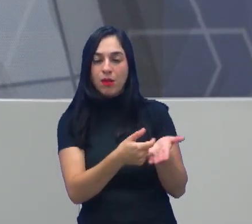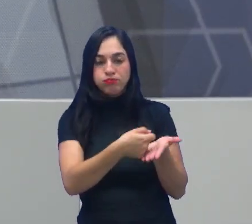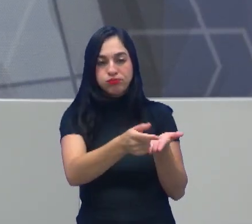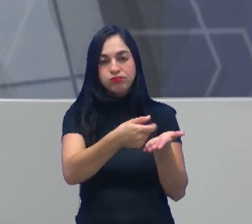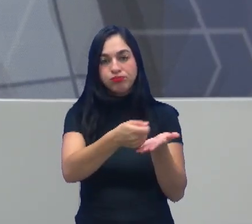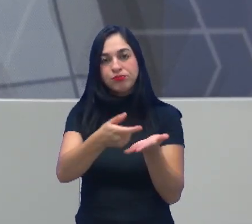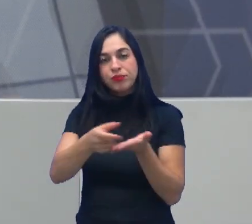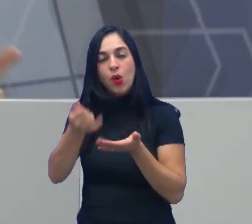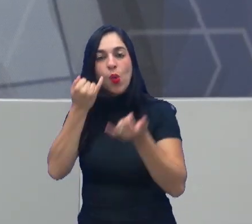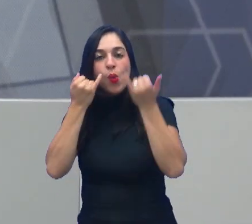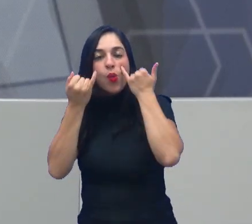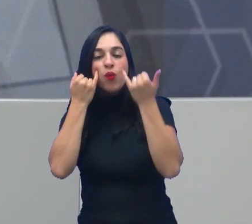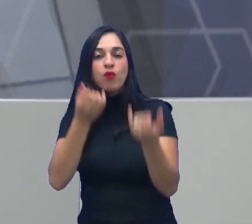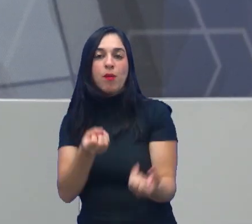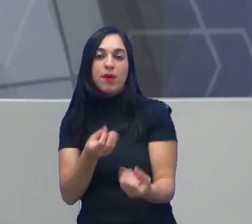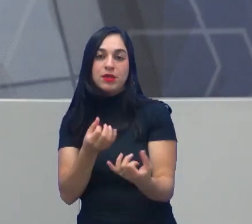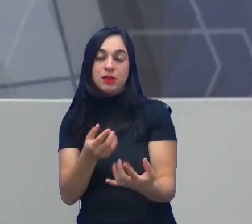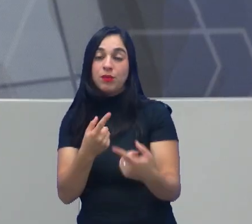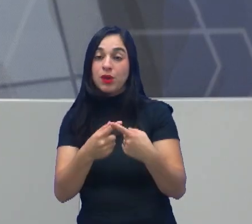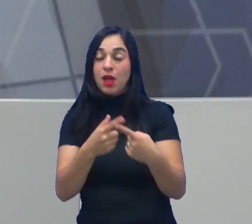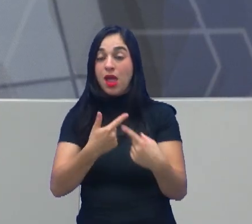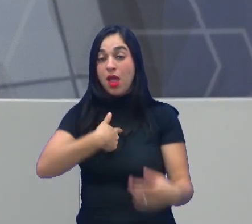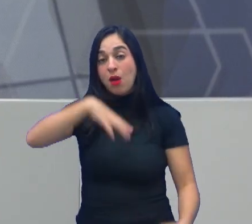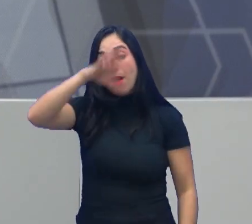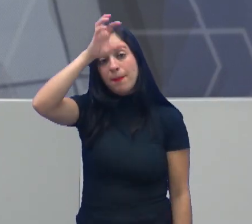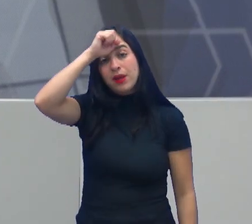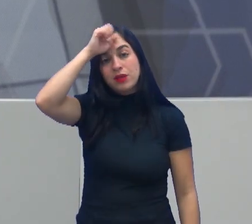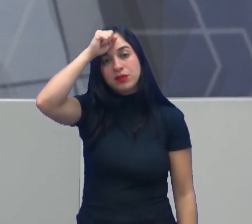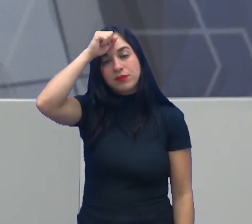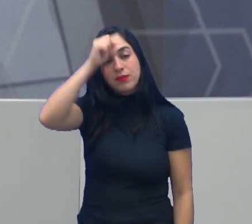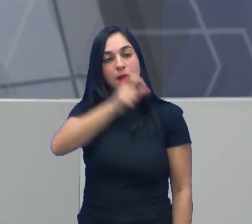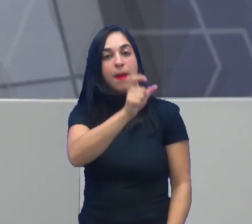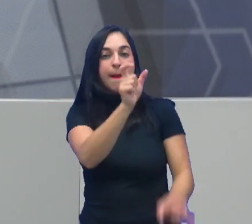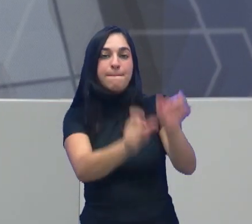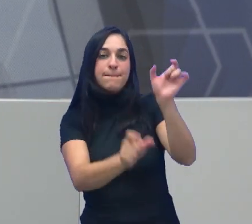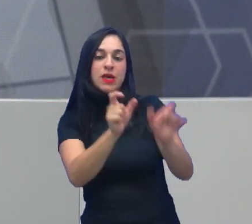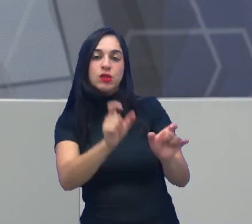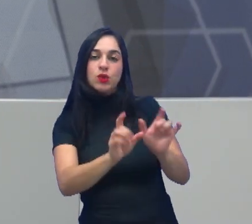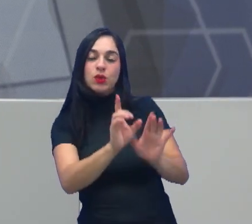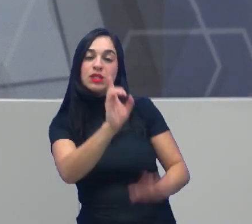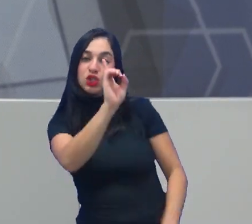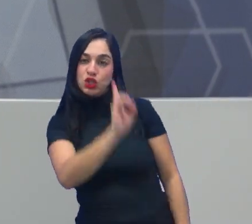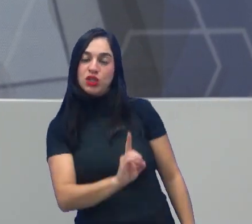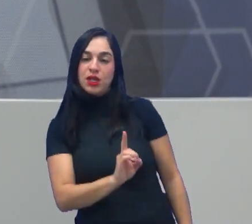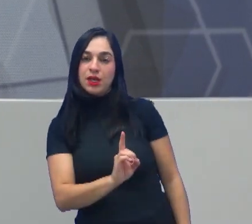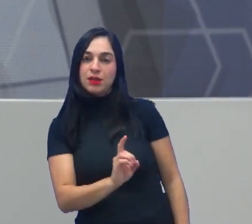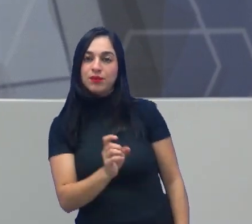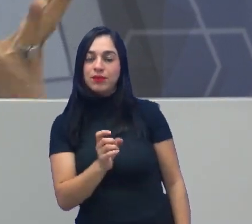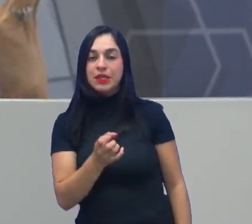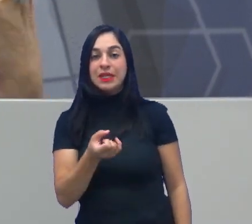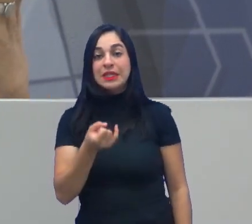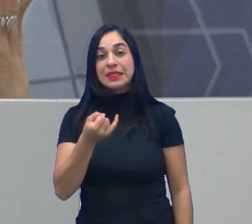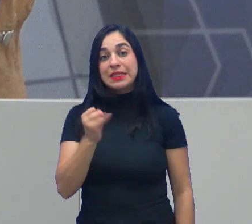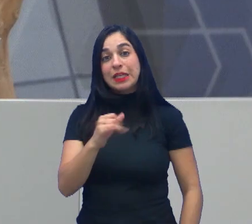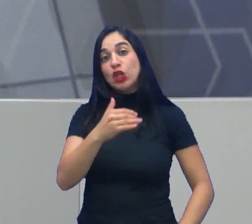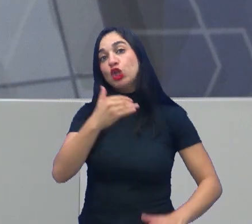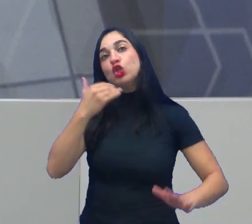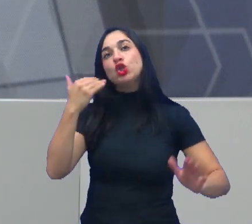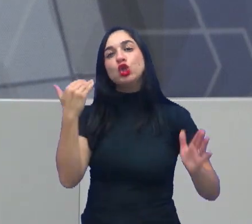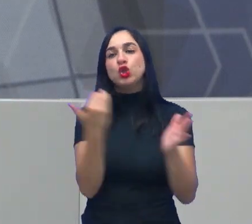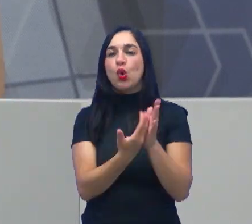coisa, para você falar dos direitos das pessoas, se eu fosse colocar todas as